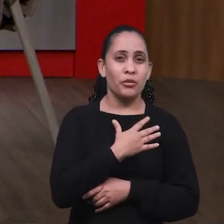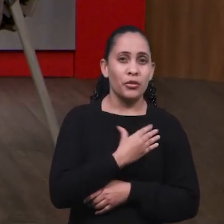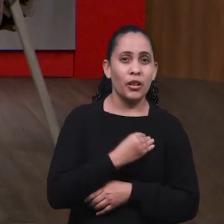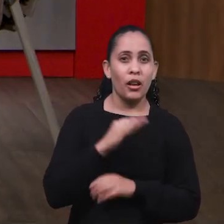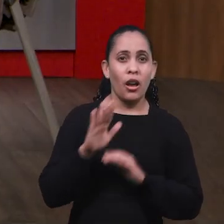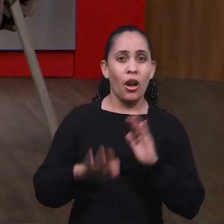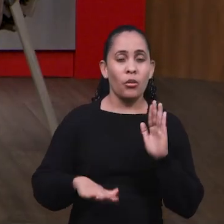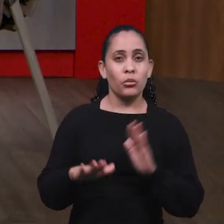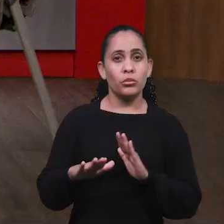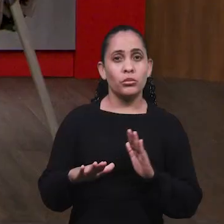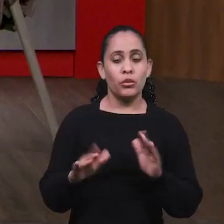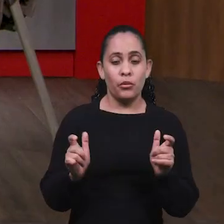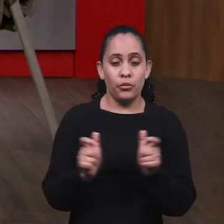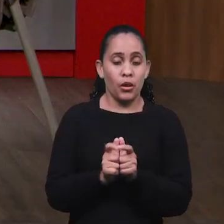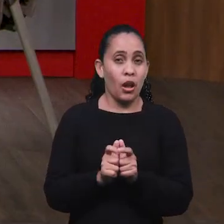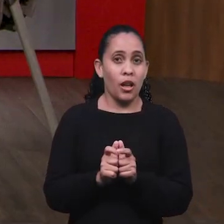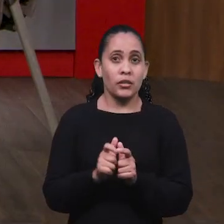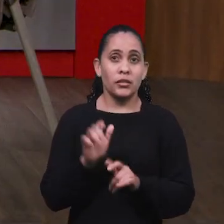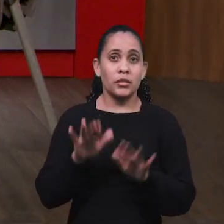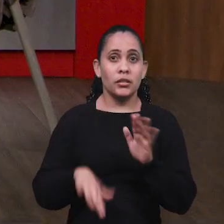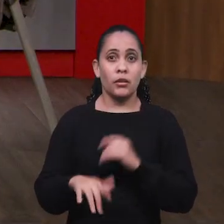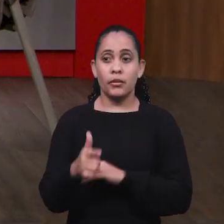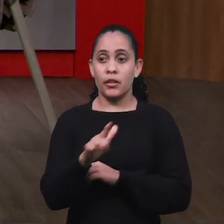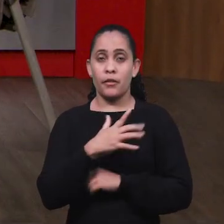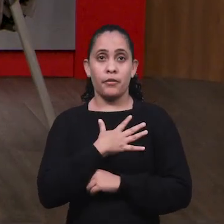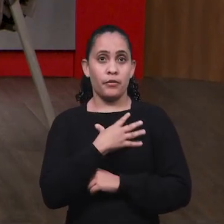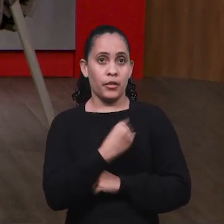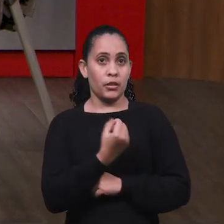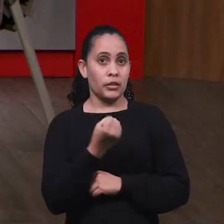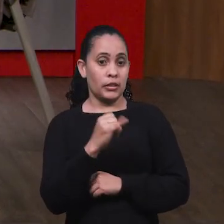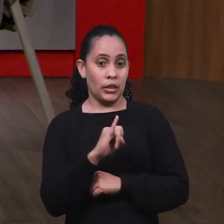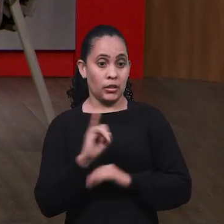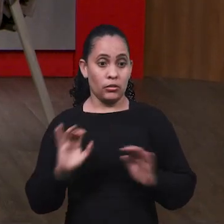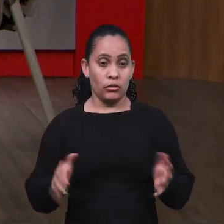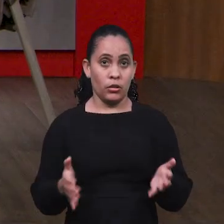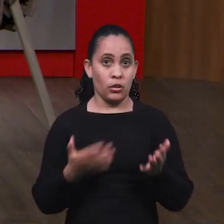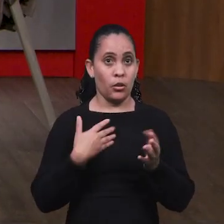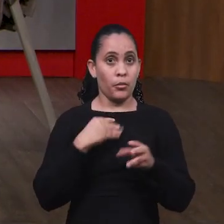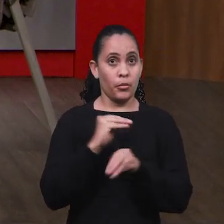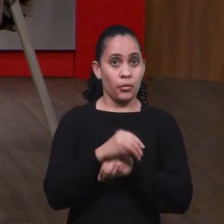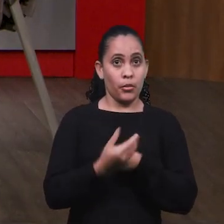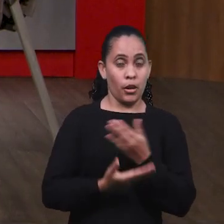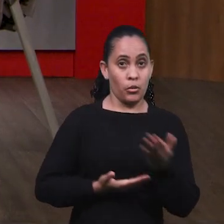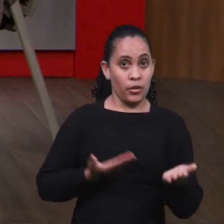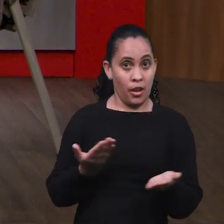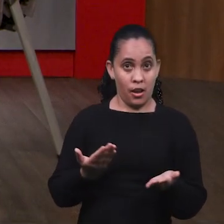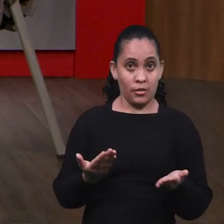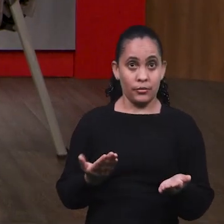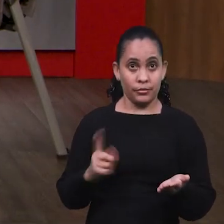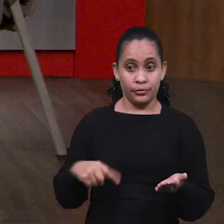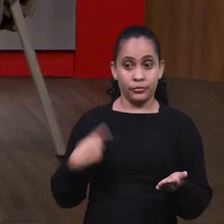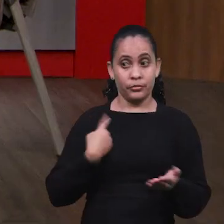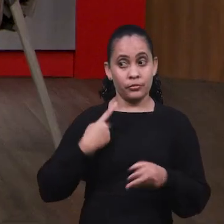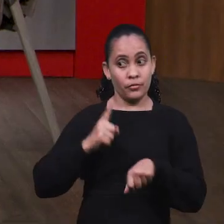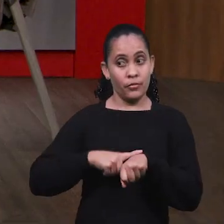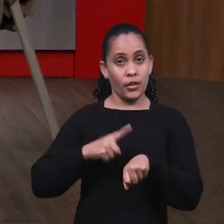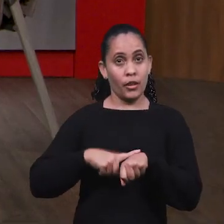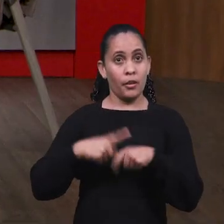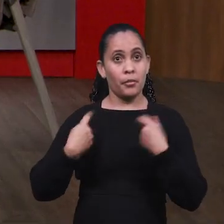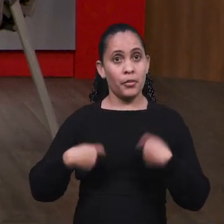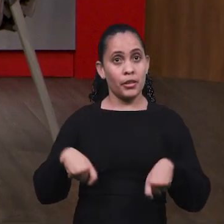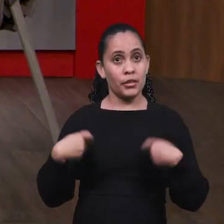ou muitos até poucos filhos, ou nem isso. Então, se nós não tivermos dispositivos financeiros para cuidar no momento em